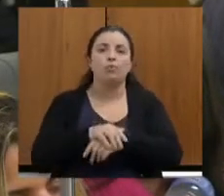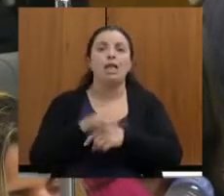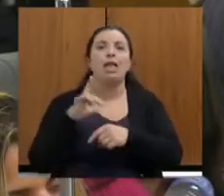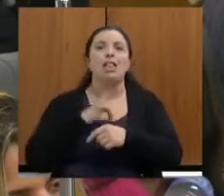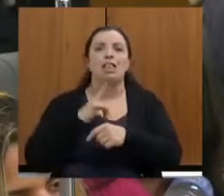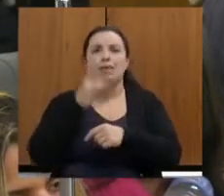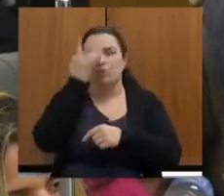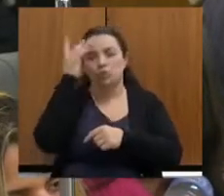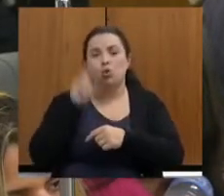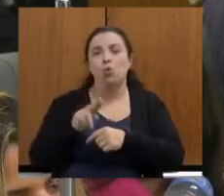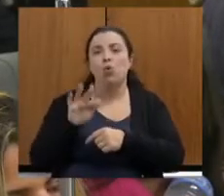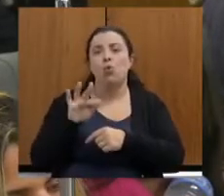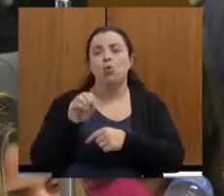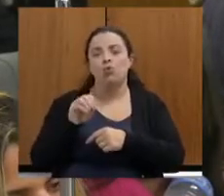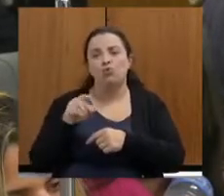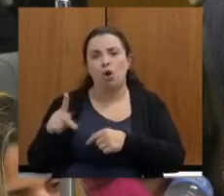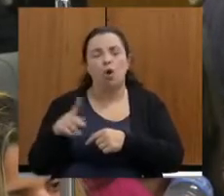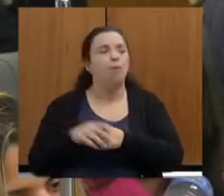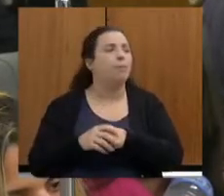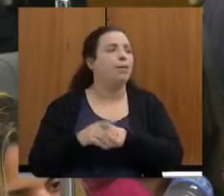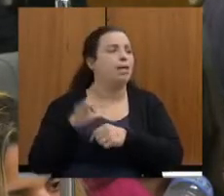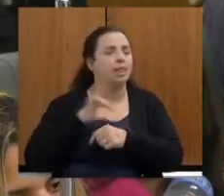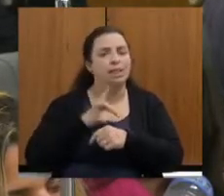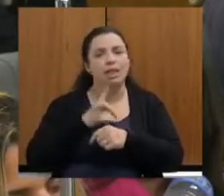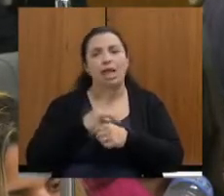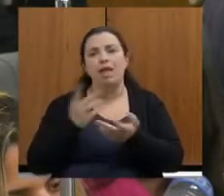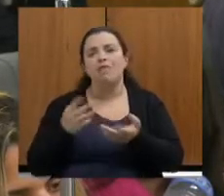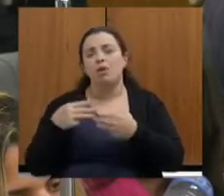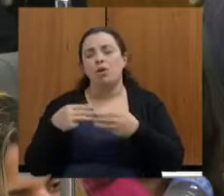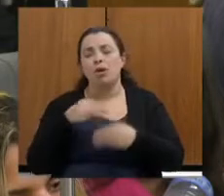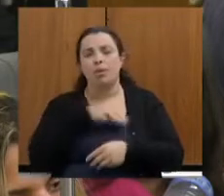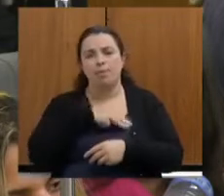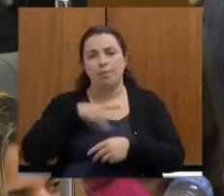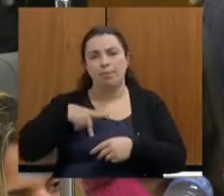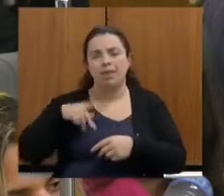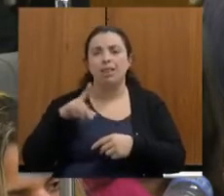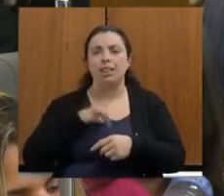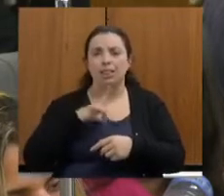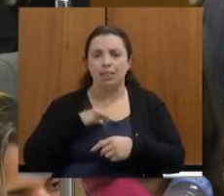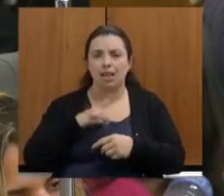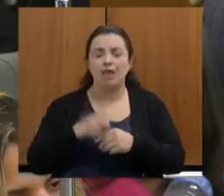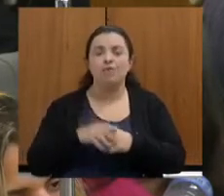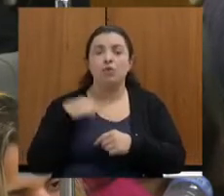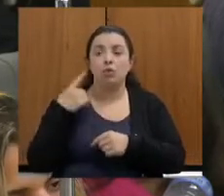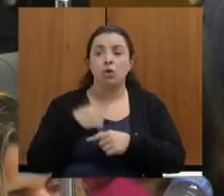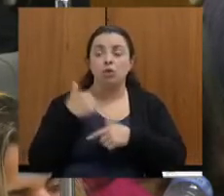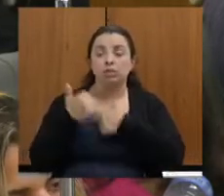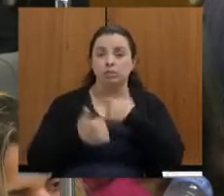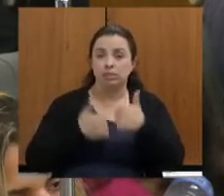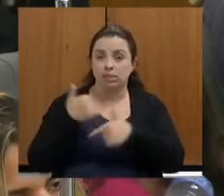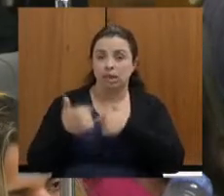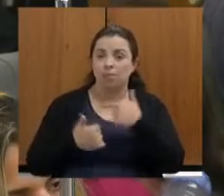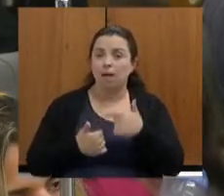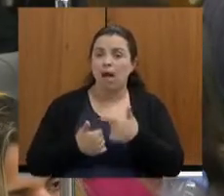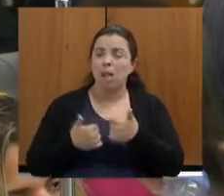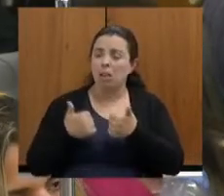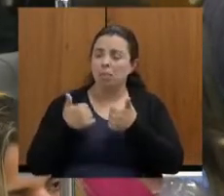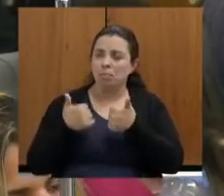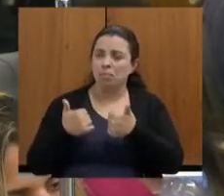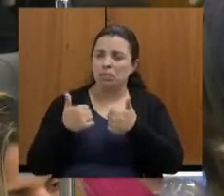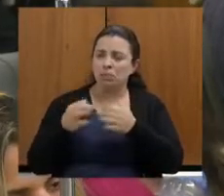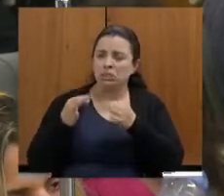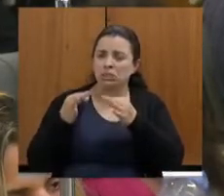pessoal dos raps que tava lá ajudando nós ministério público nosso trabalho foi tão bem feito